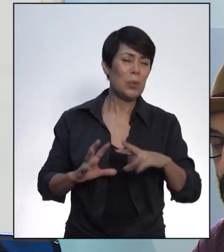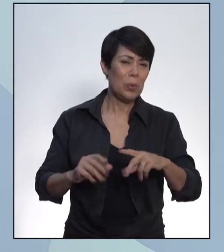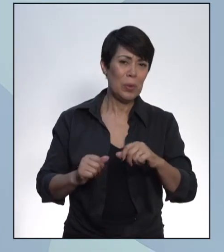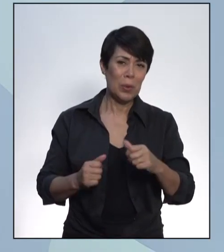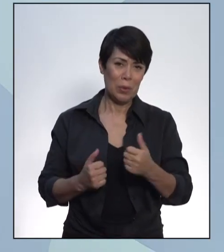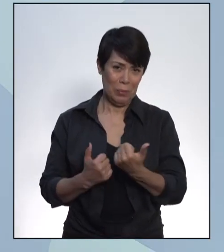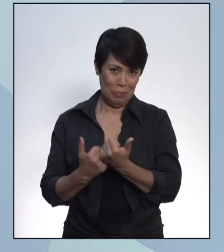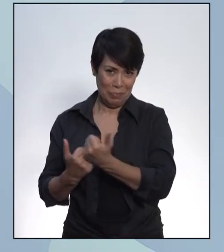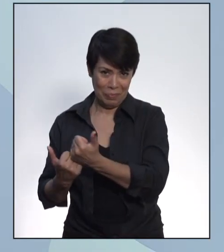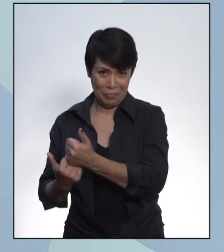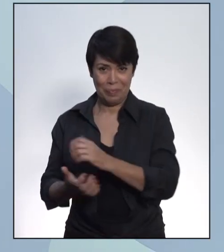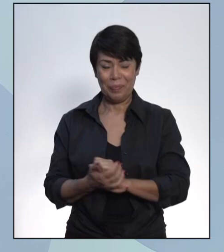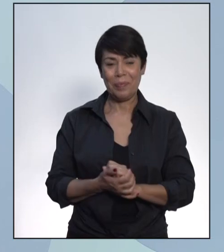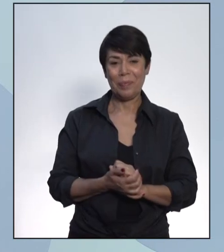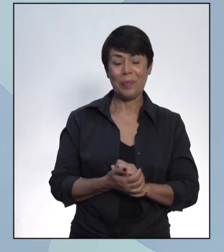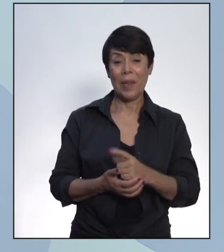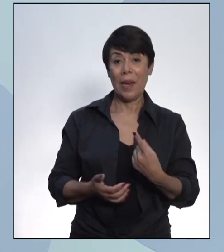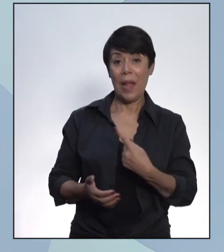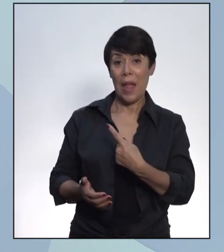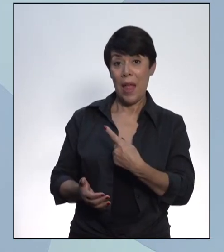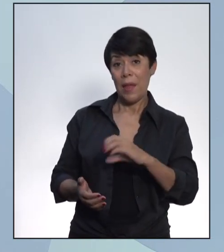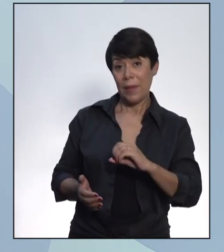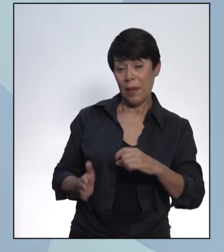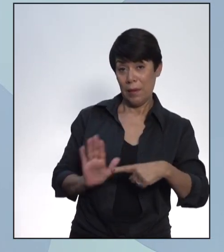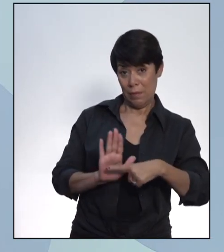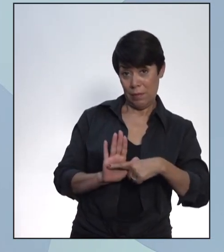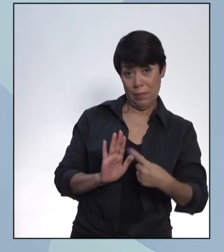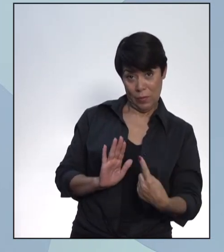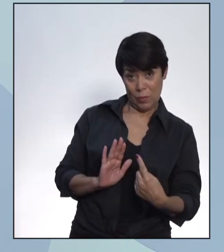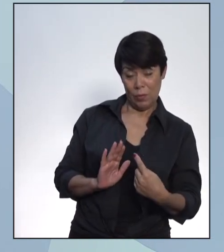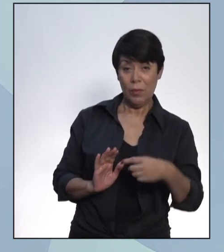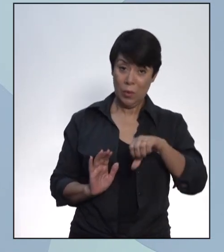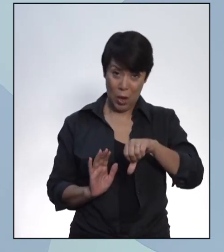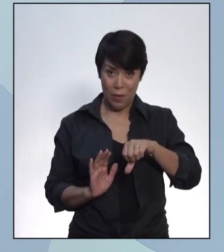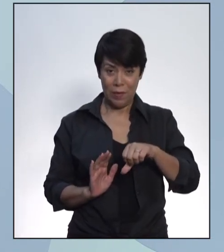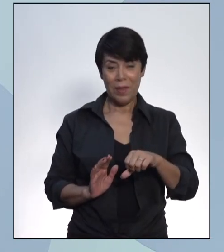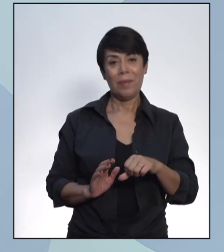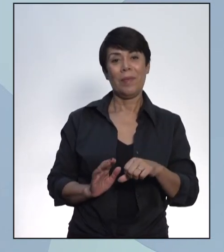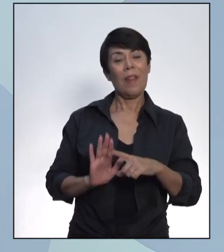tenho? 10 menos 1, 9. Vezes 5,